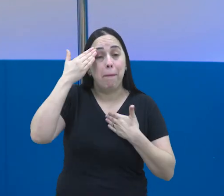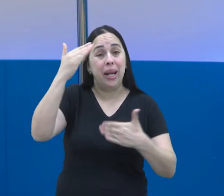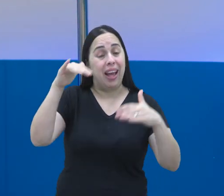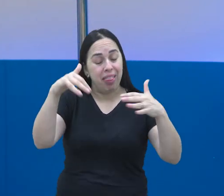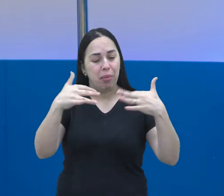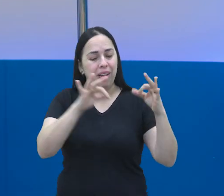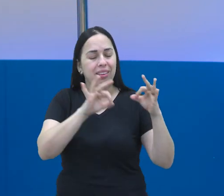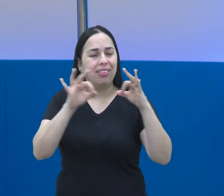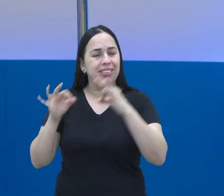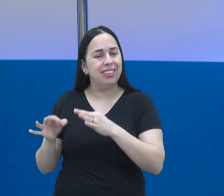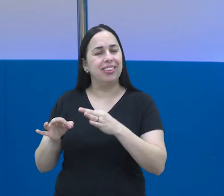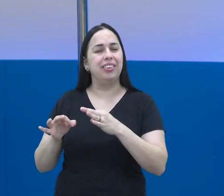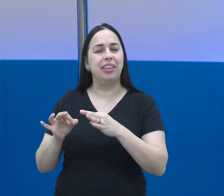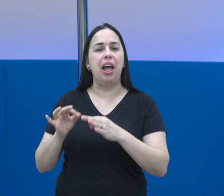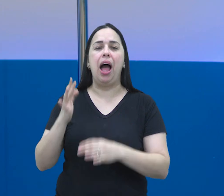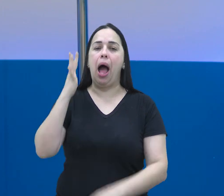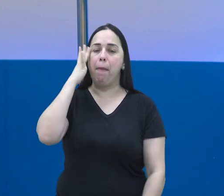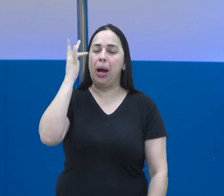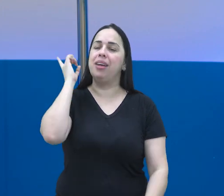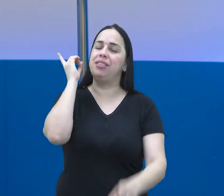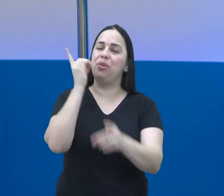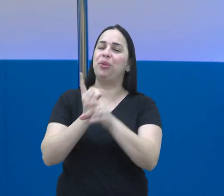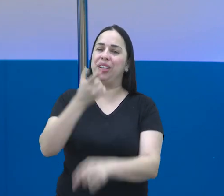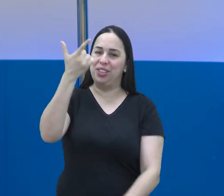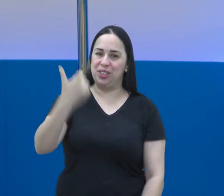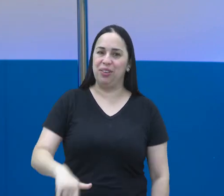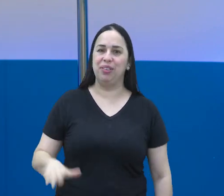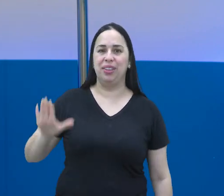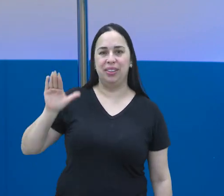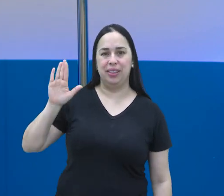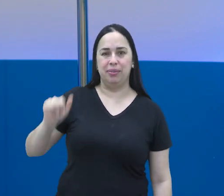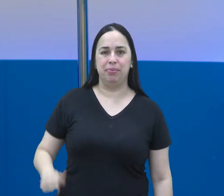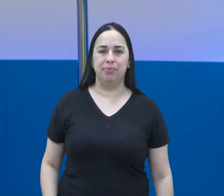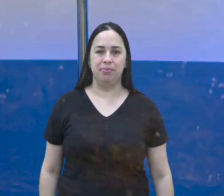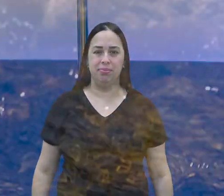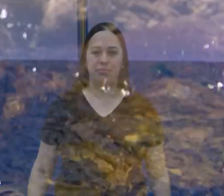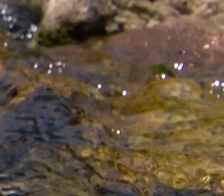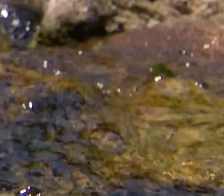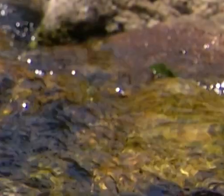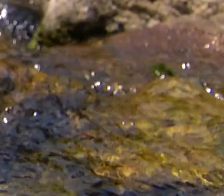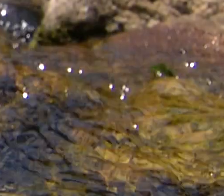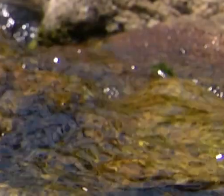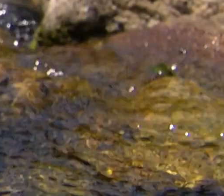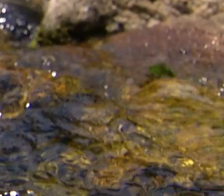Muito obrigada pela companhia e a gente volta a se encontrar amanhã. Até lá!